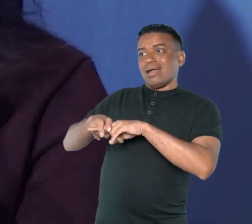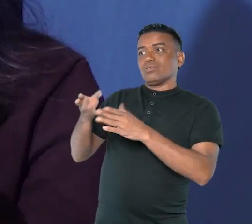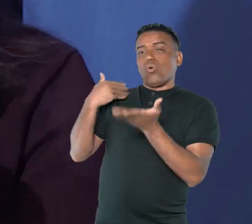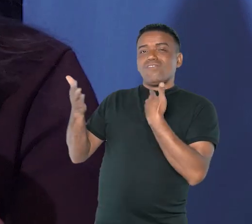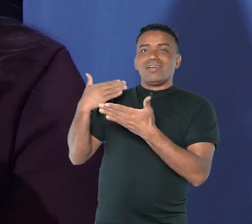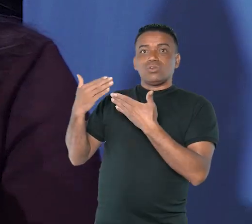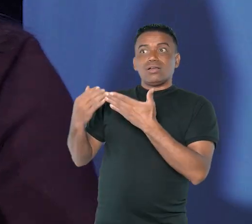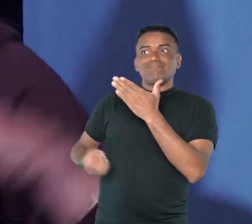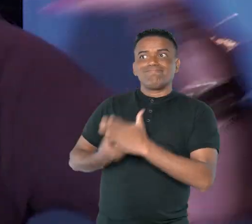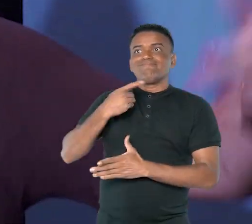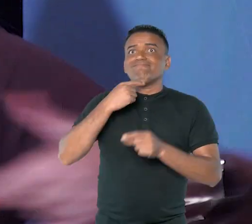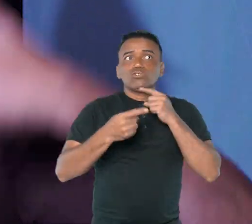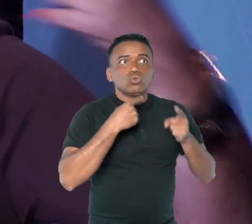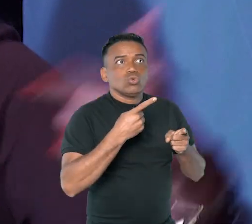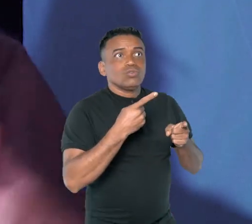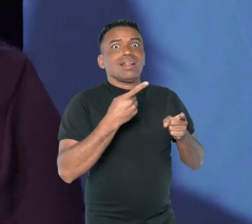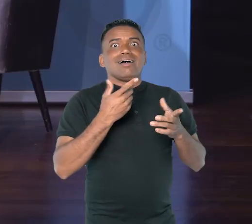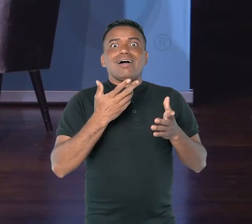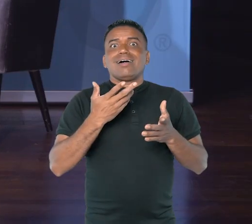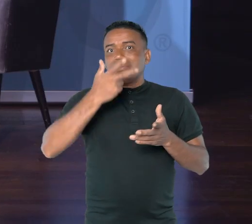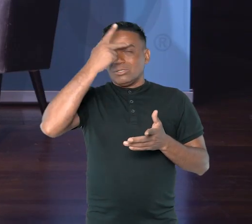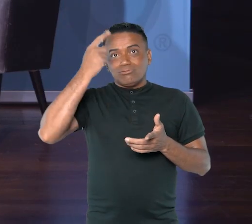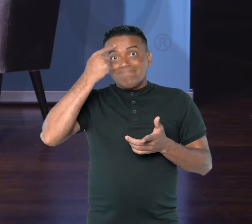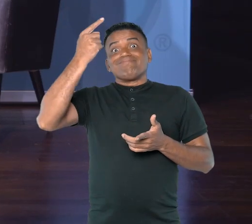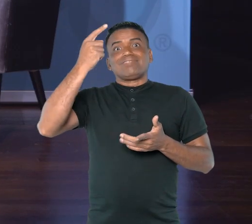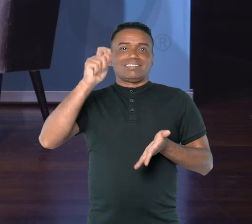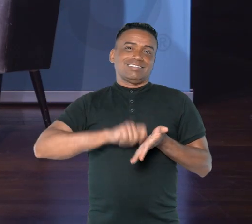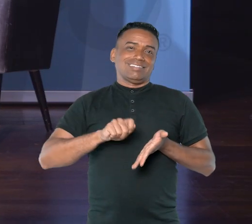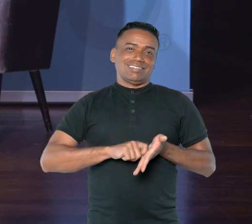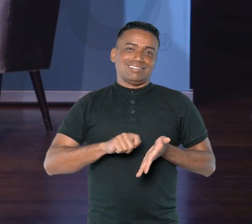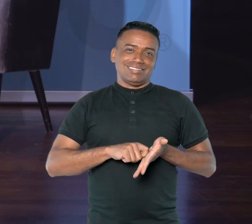E aquilo gerou uma pergunta, etc, etc, etc. Então,